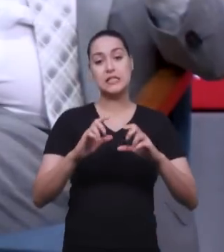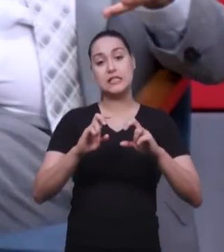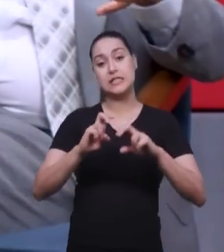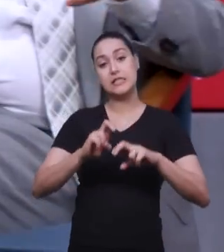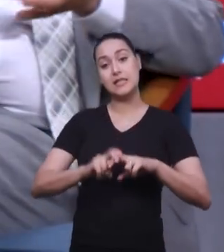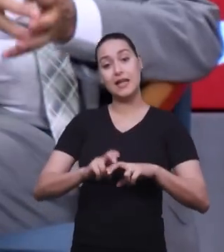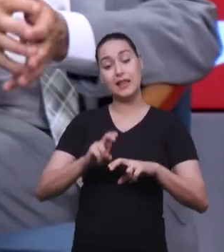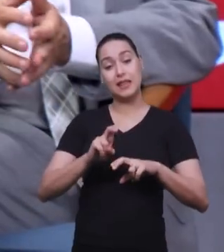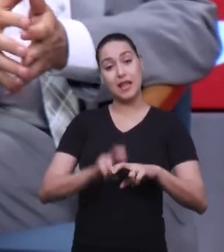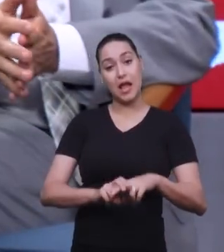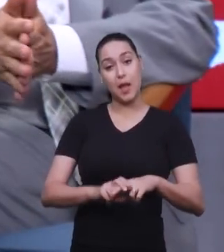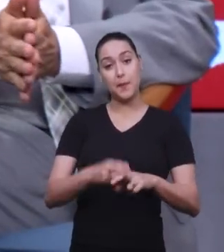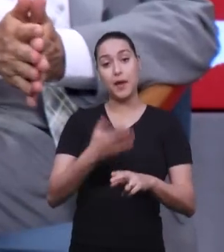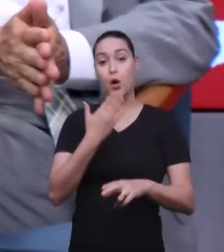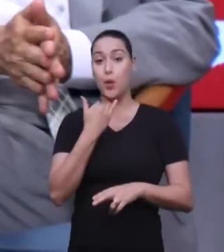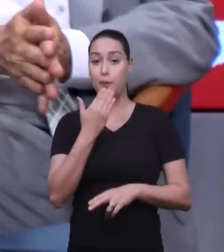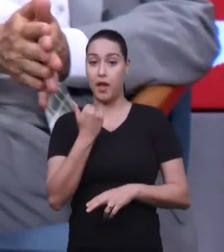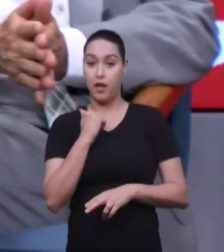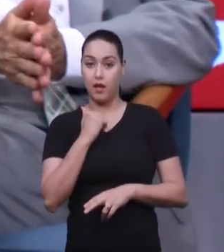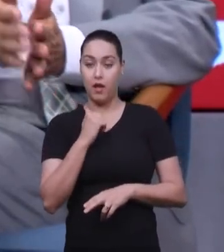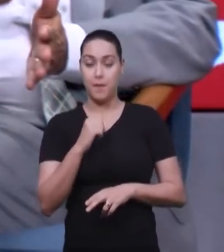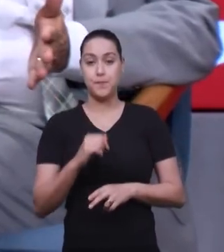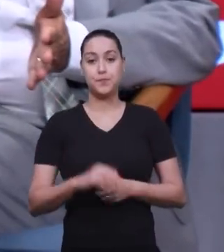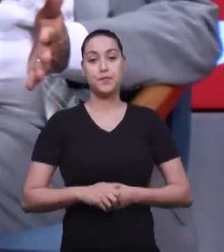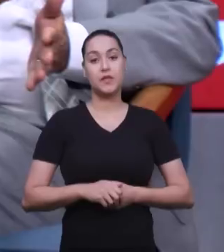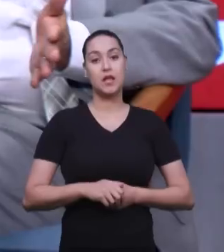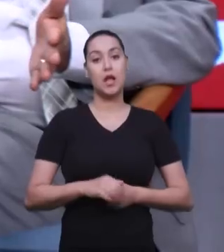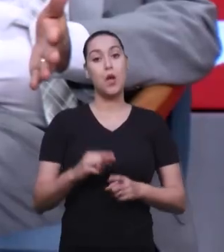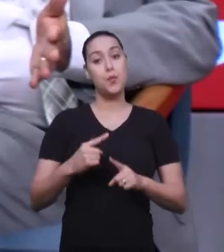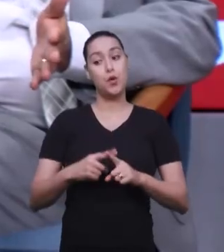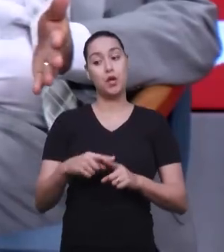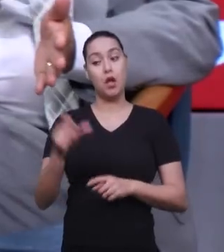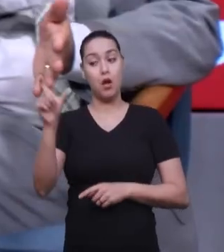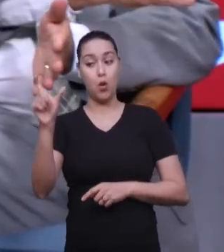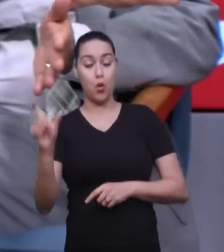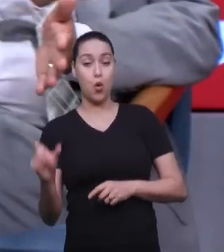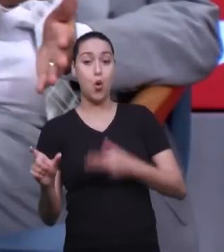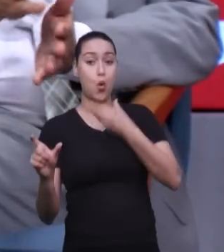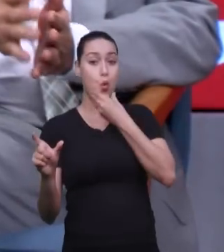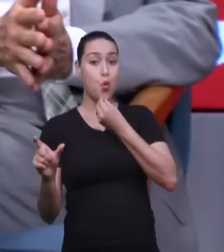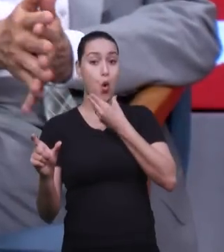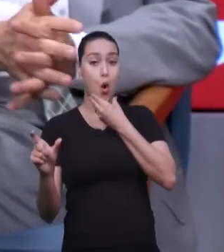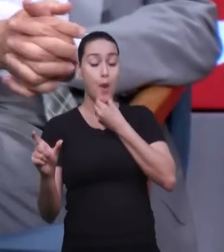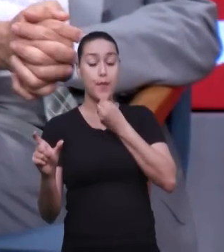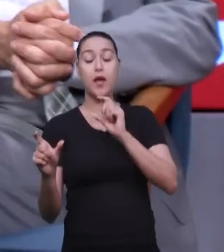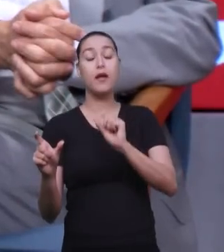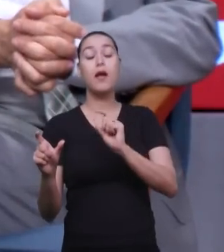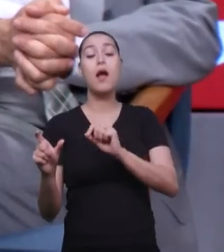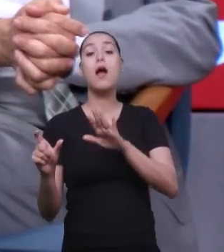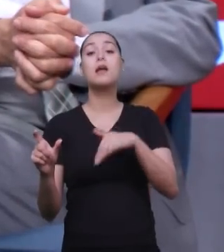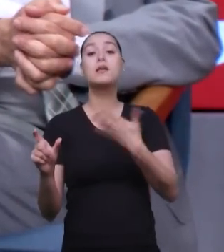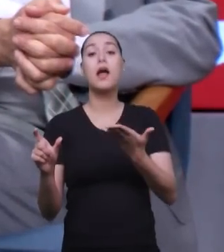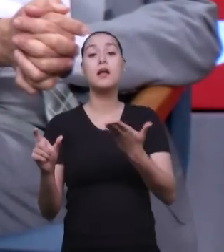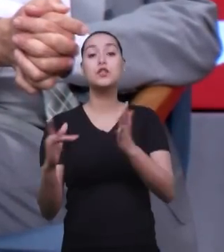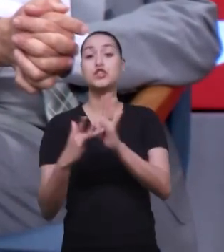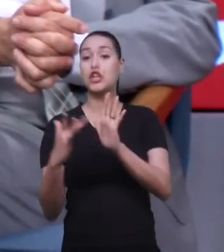iam comer alguma coisa, então Jesus, o viajante era Jesus, e eles não tinham reconhecido.